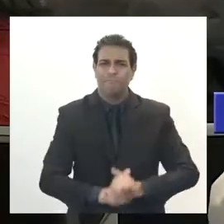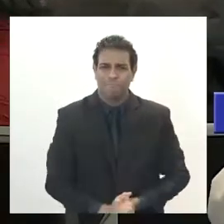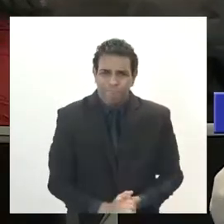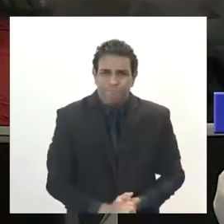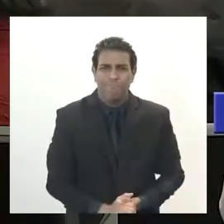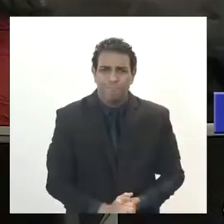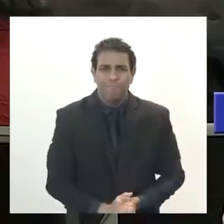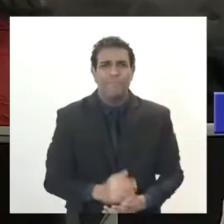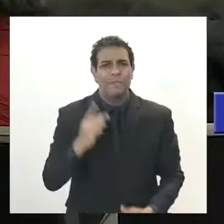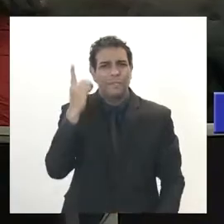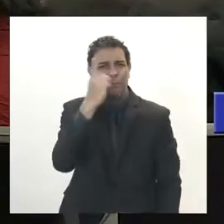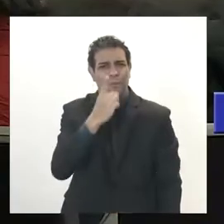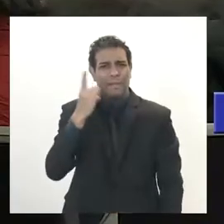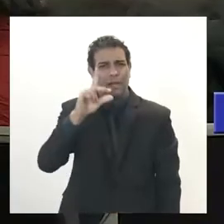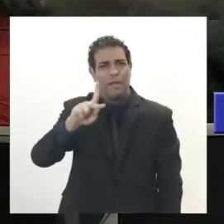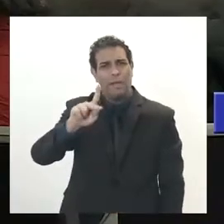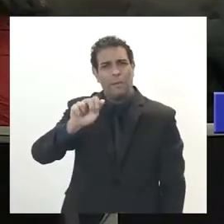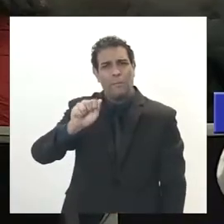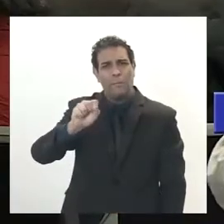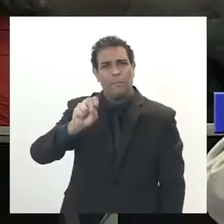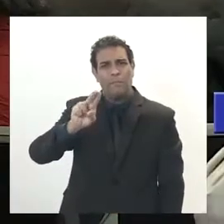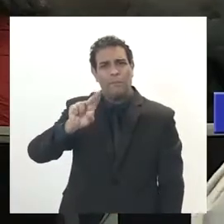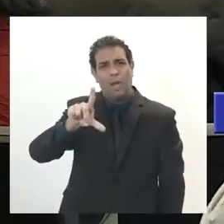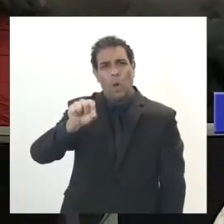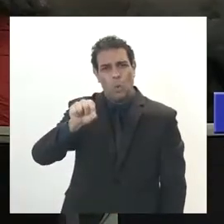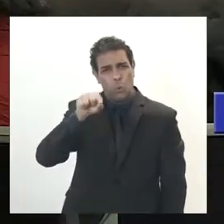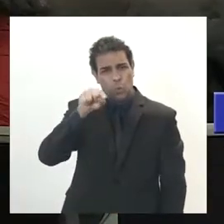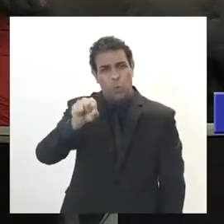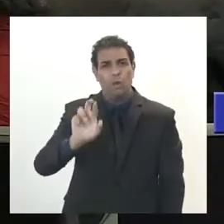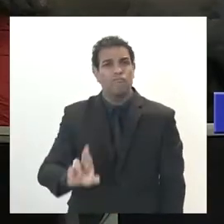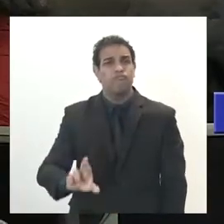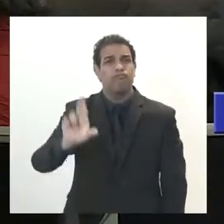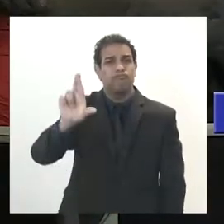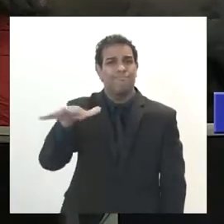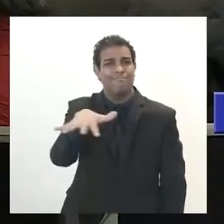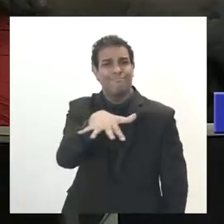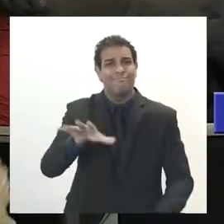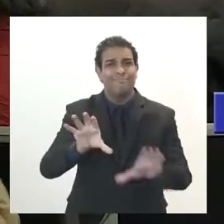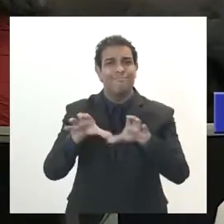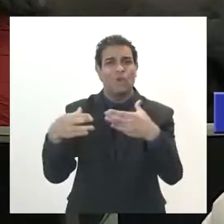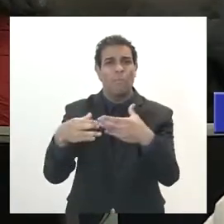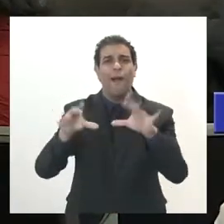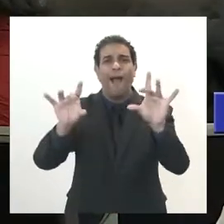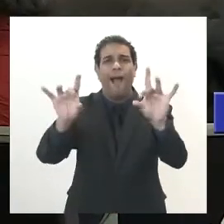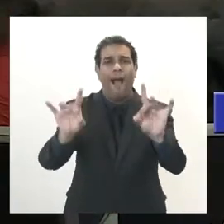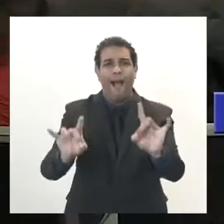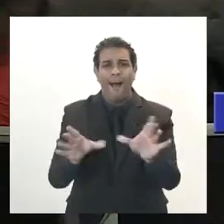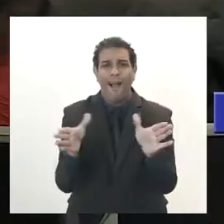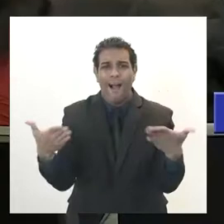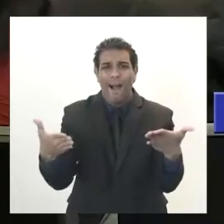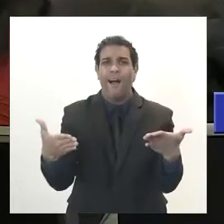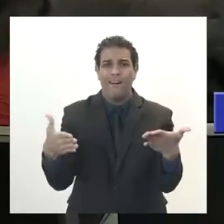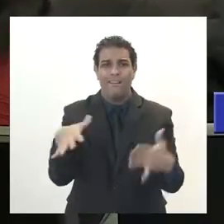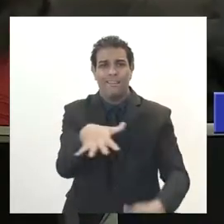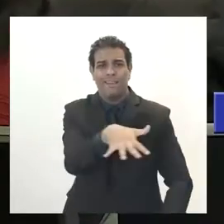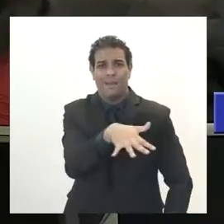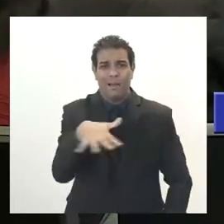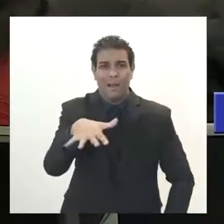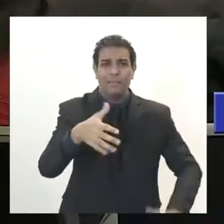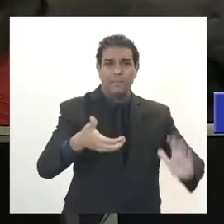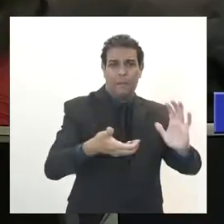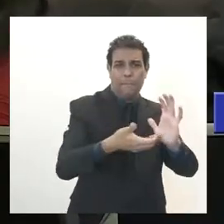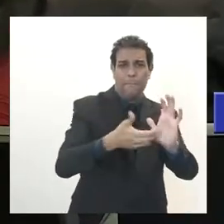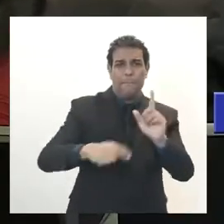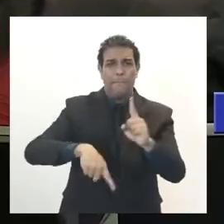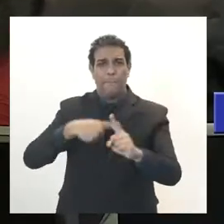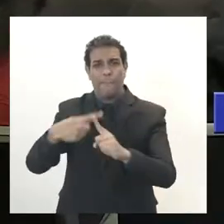federal Paulo Ramos é que representa aqui a comissão especial que na Câmara Federal na Câmara de